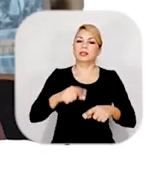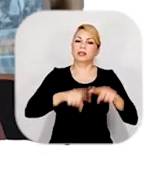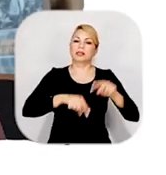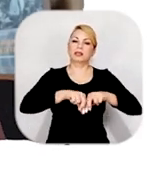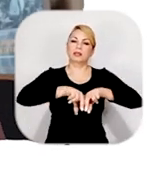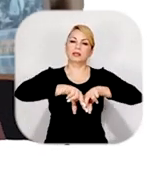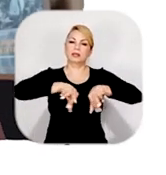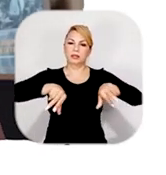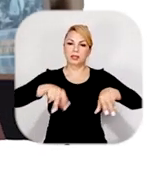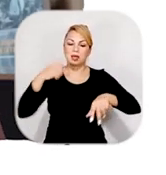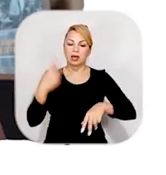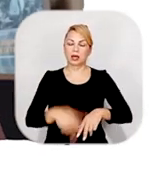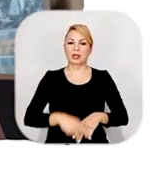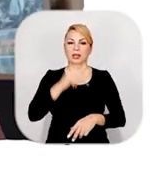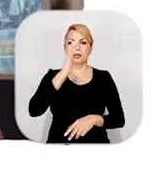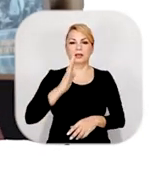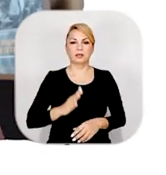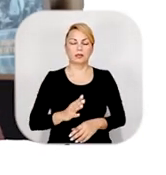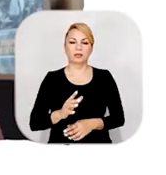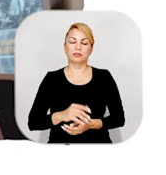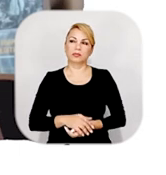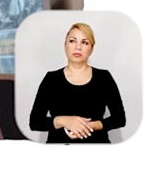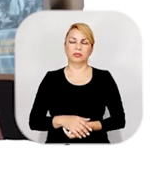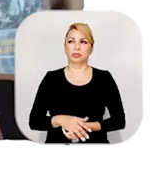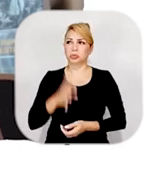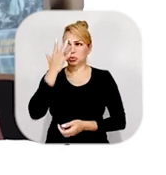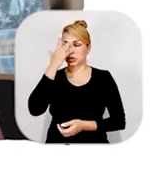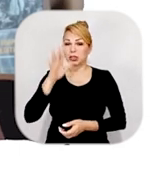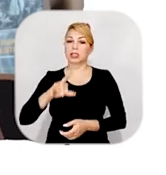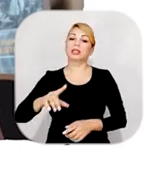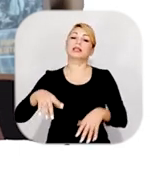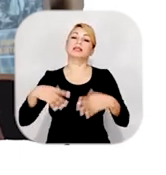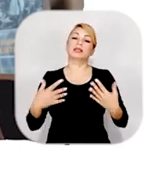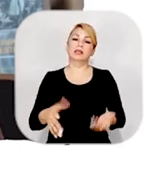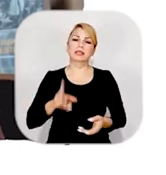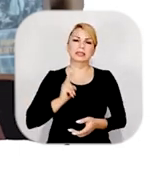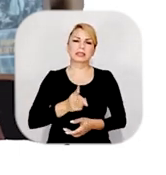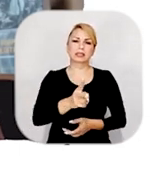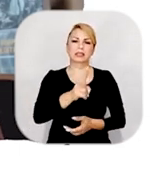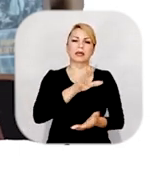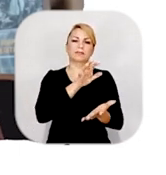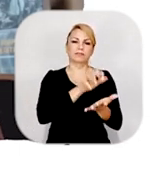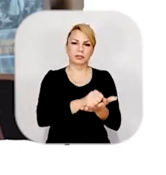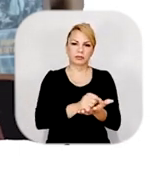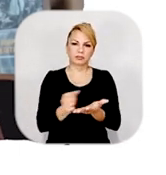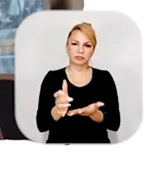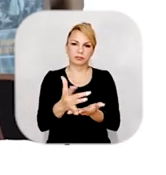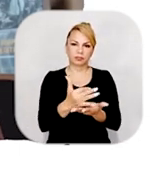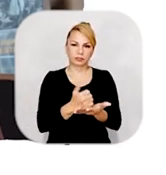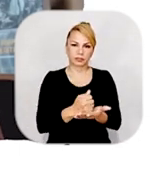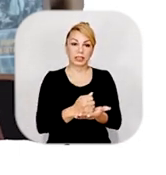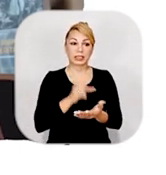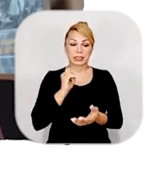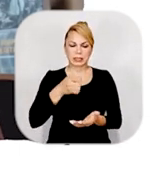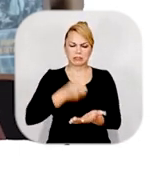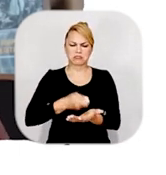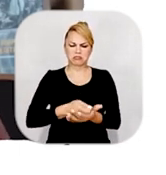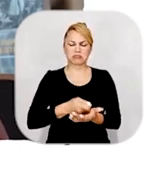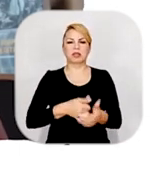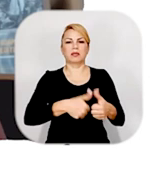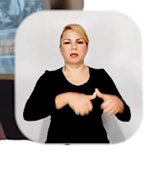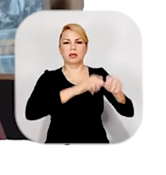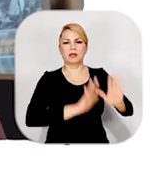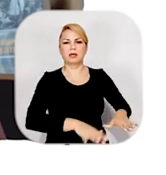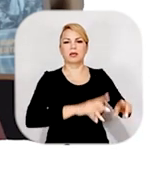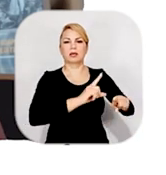objetos aqui no Brasil, né? Não era certeza. Então ele sempre coletou dois objetos, porque para o caso dele ser obrigado a deixar os objetos,